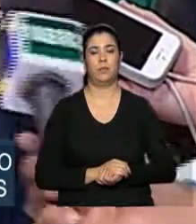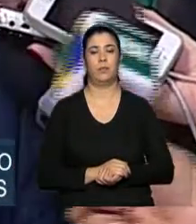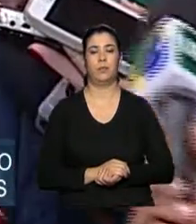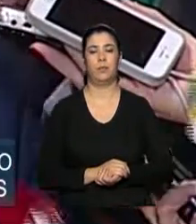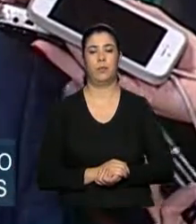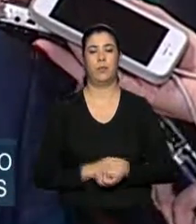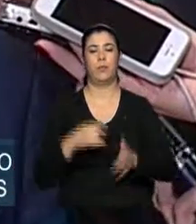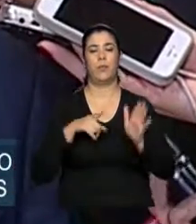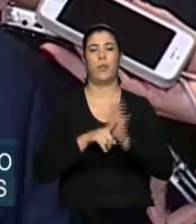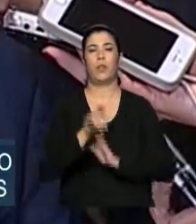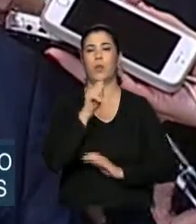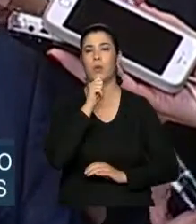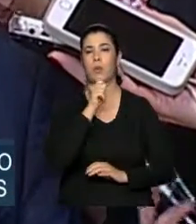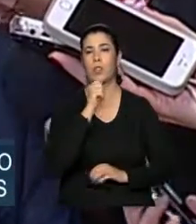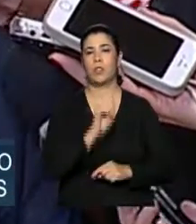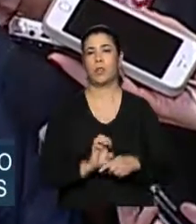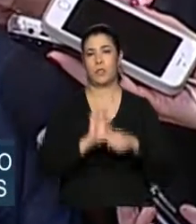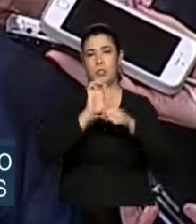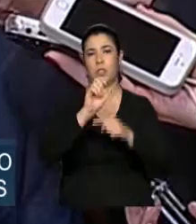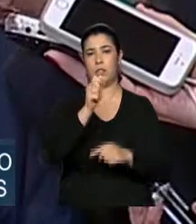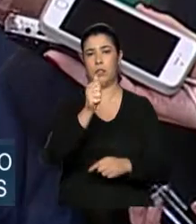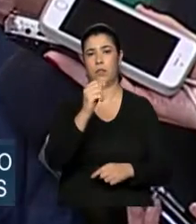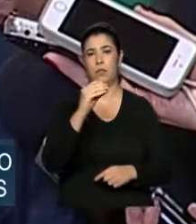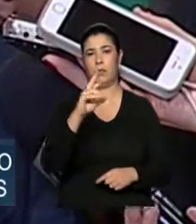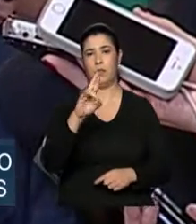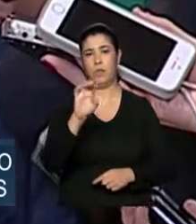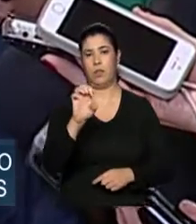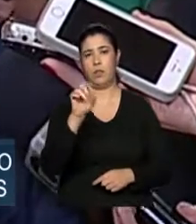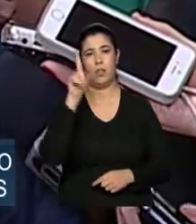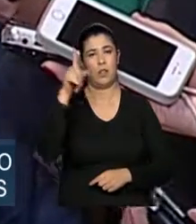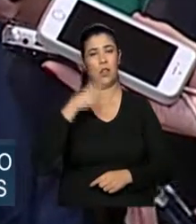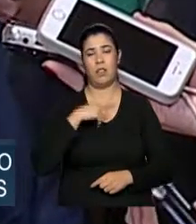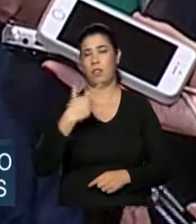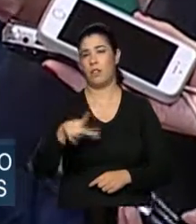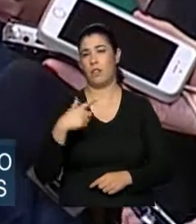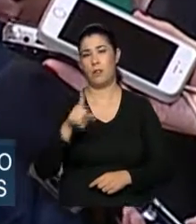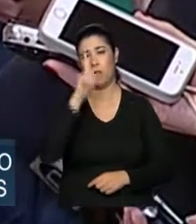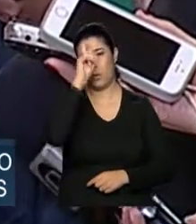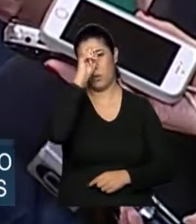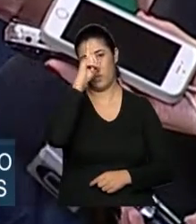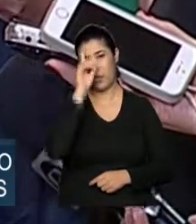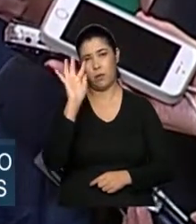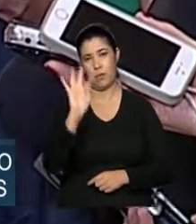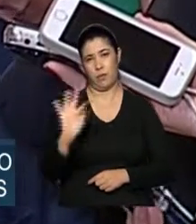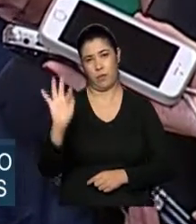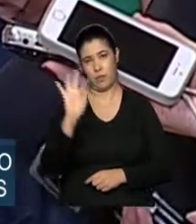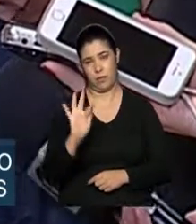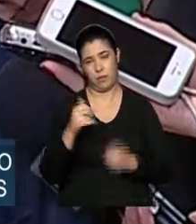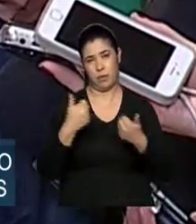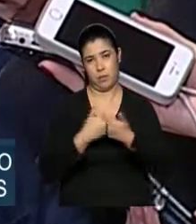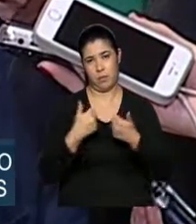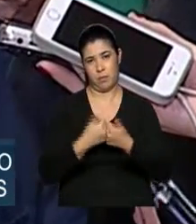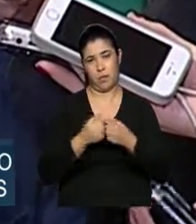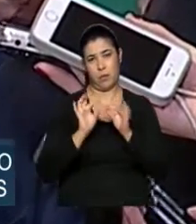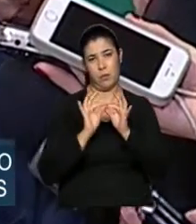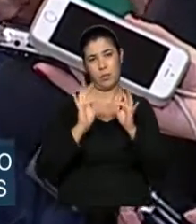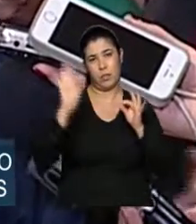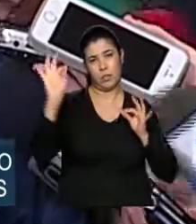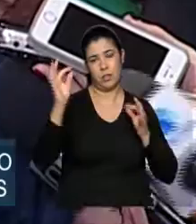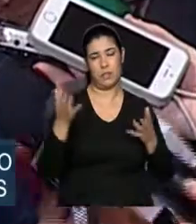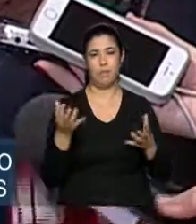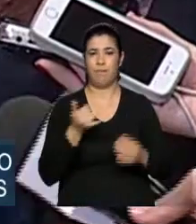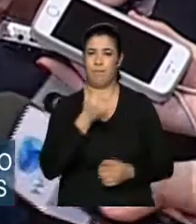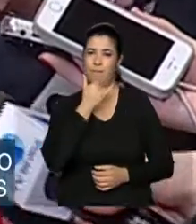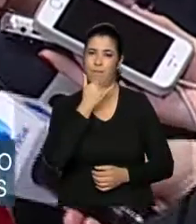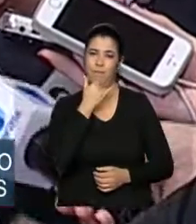por exemplo, lá no Acre, a gente ficou sabendo que não tem nenhum hospital de ensino próximo lá na região de saúde. Seria mais distante do que... Eu não posso